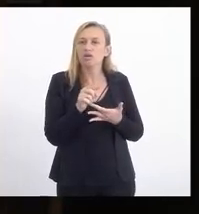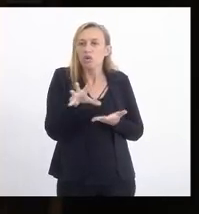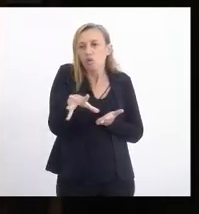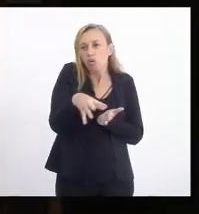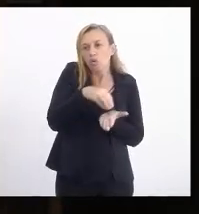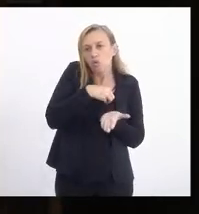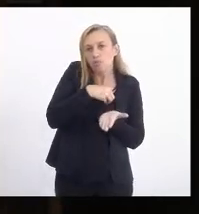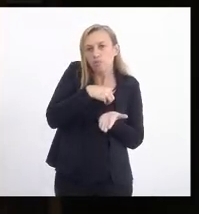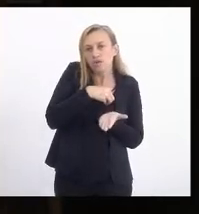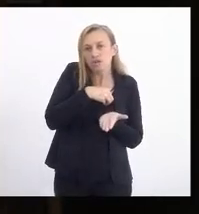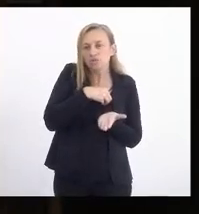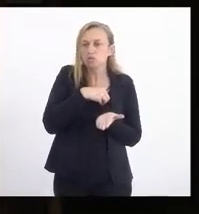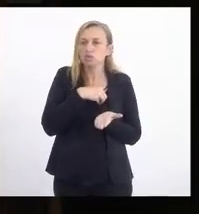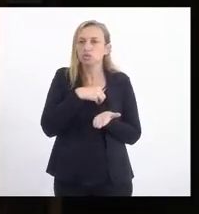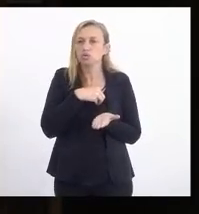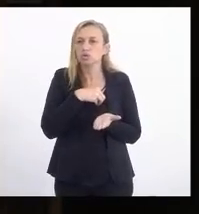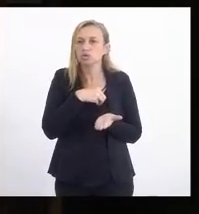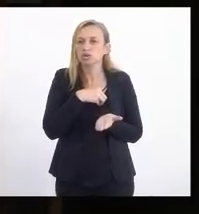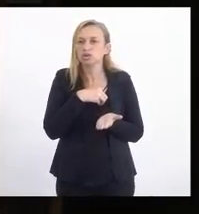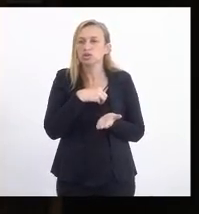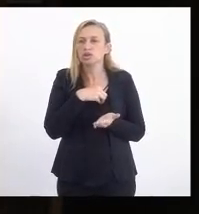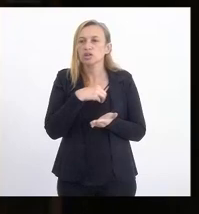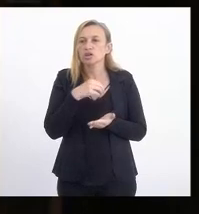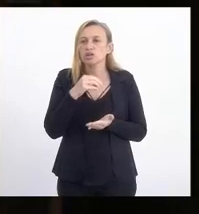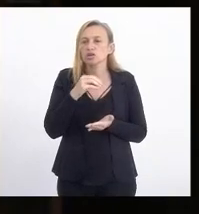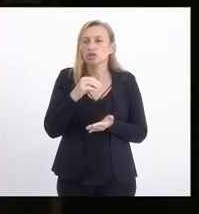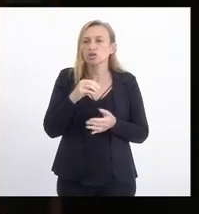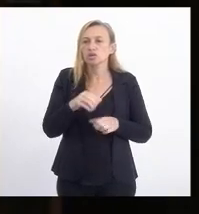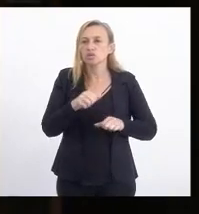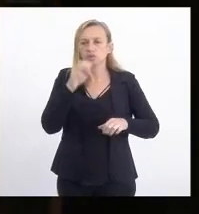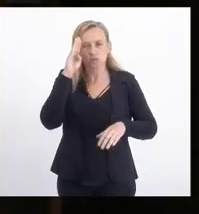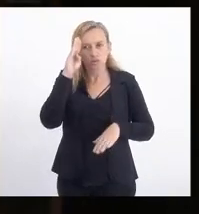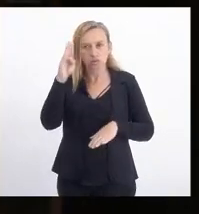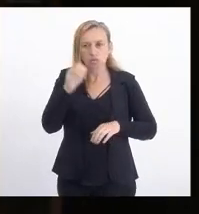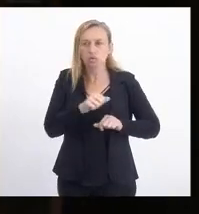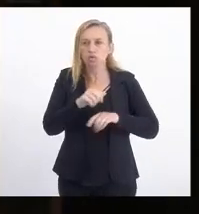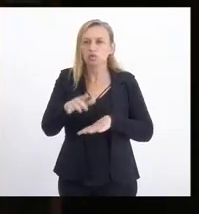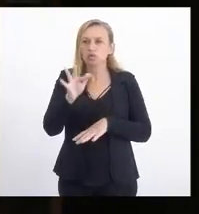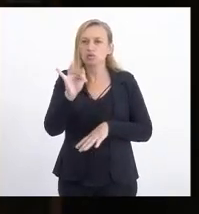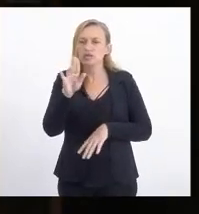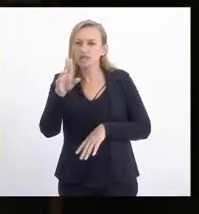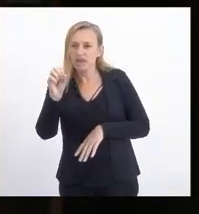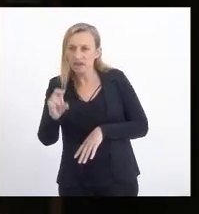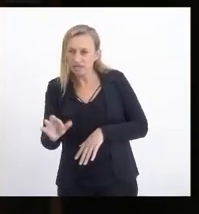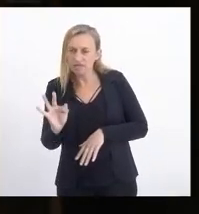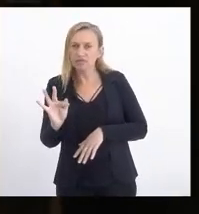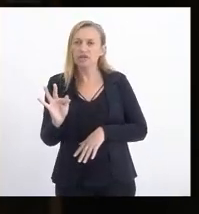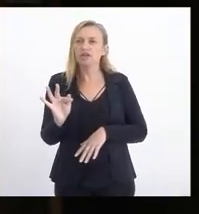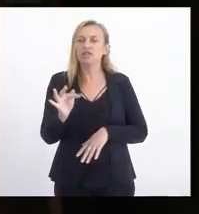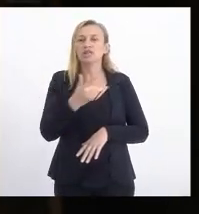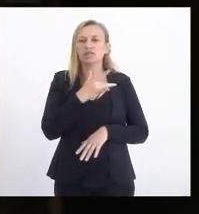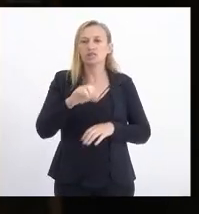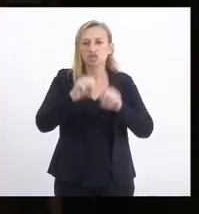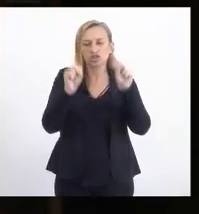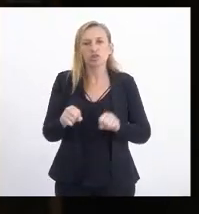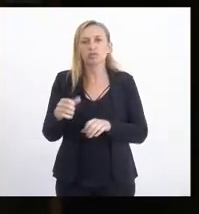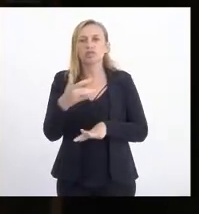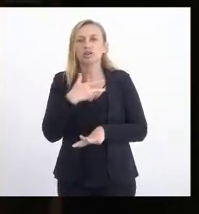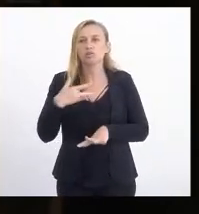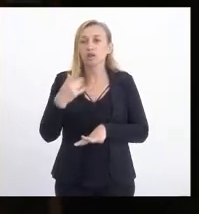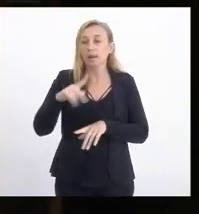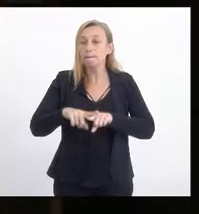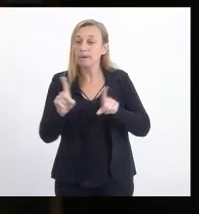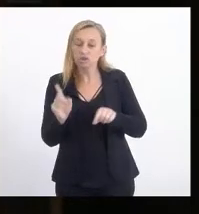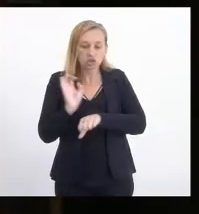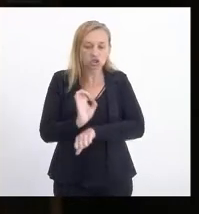copiando o esportes armados onde tem lá exemplo fusex Olá o sistema de saúde dele só